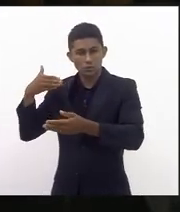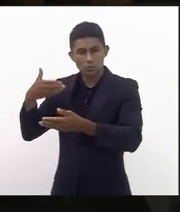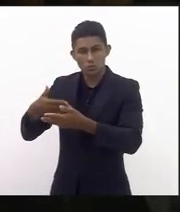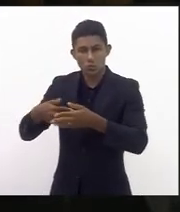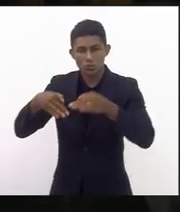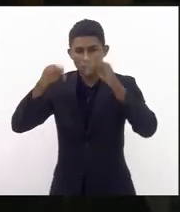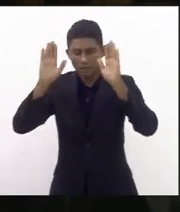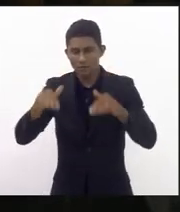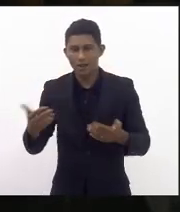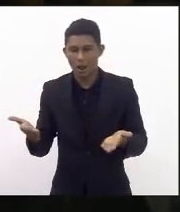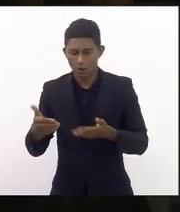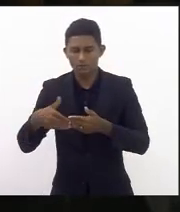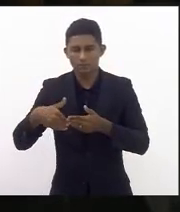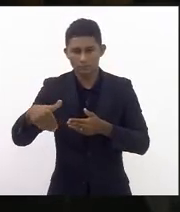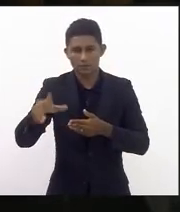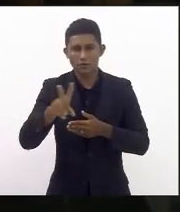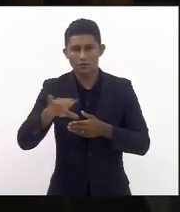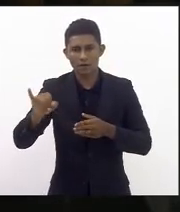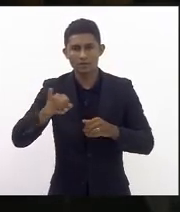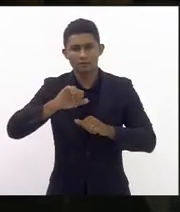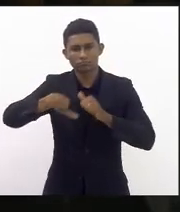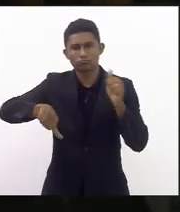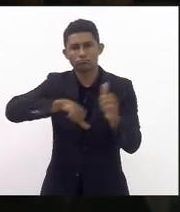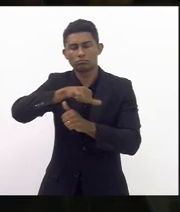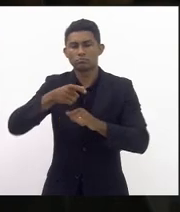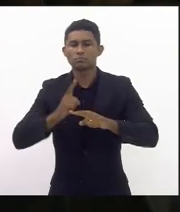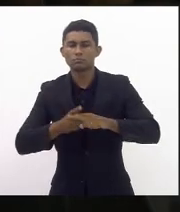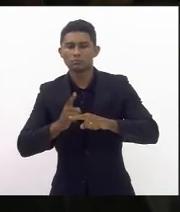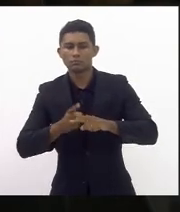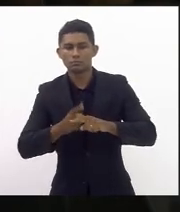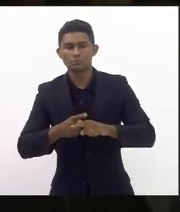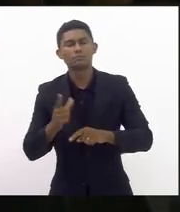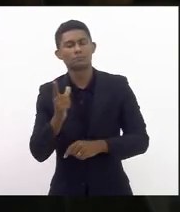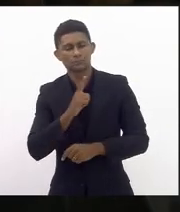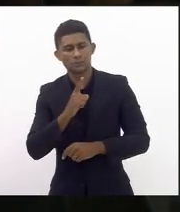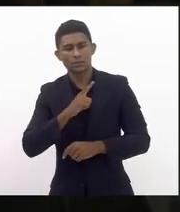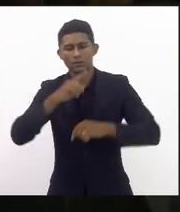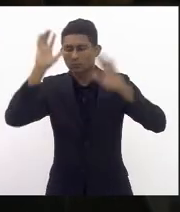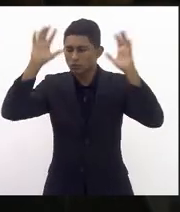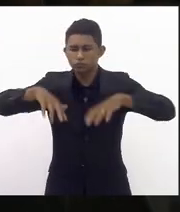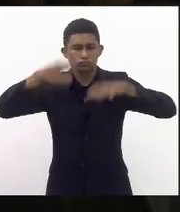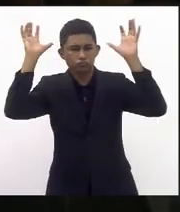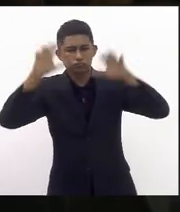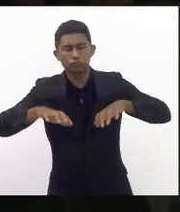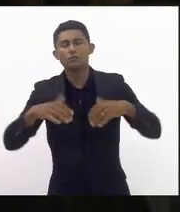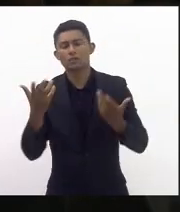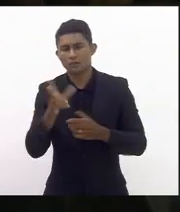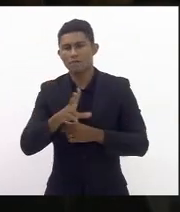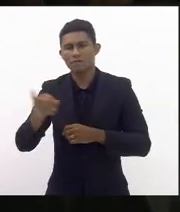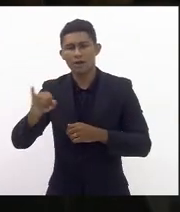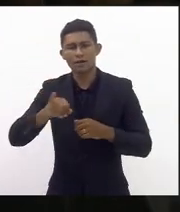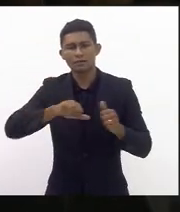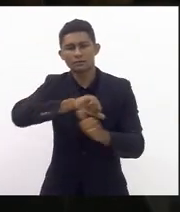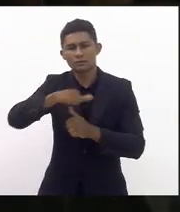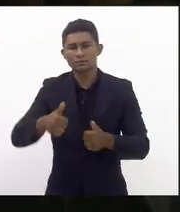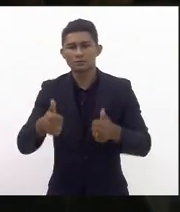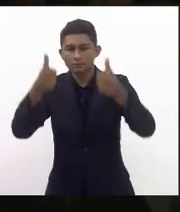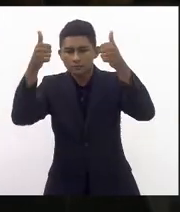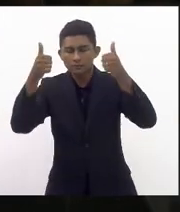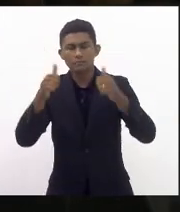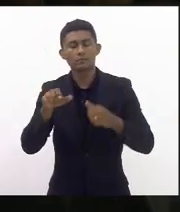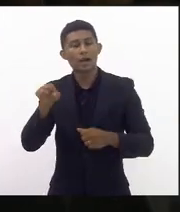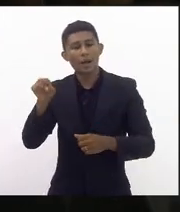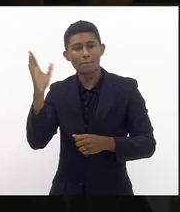extinguir agora, pela mudança positiva do regime das chuvas, resolveu fazer